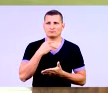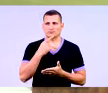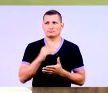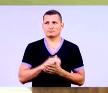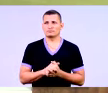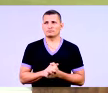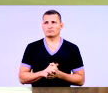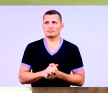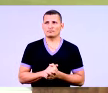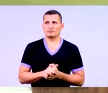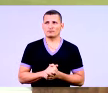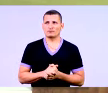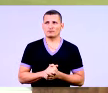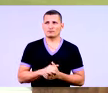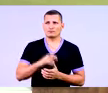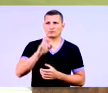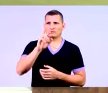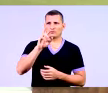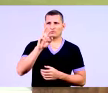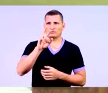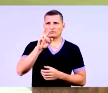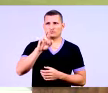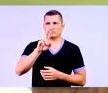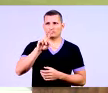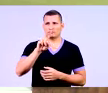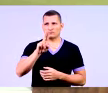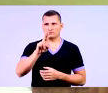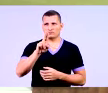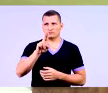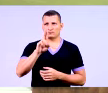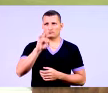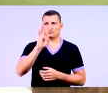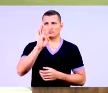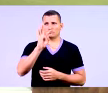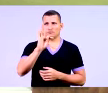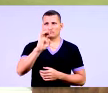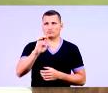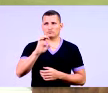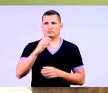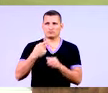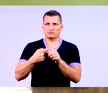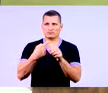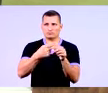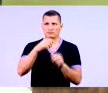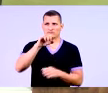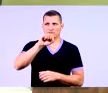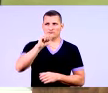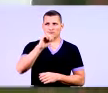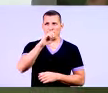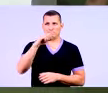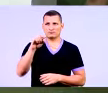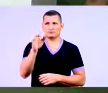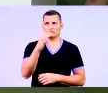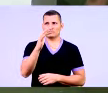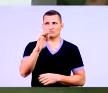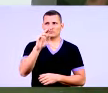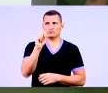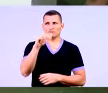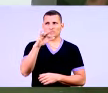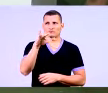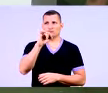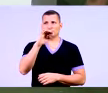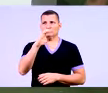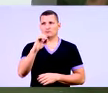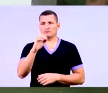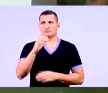é a ruth o pessoal lá de são francisco pediu pra gente repetir a questão ser